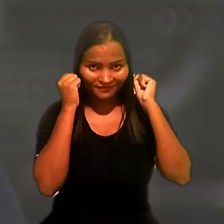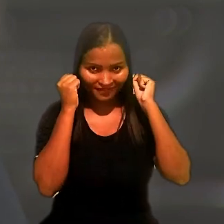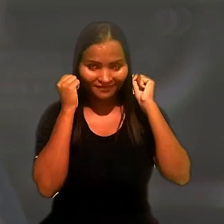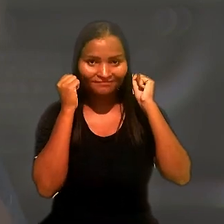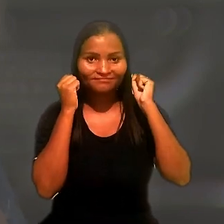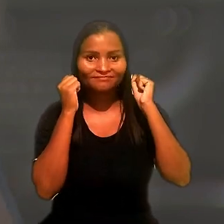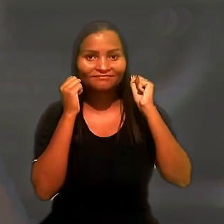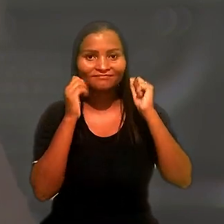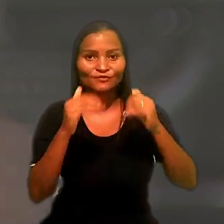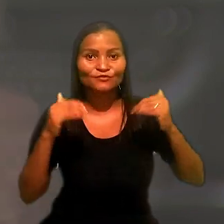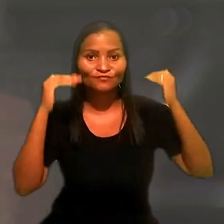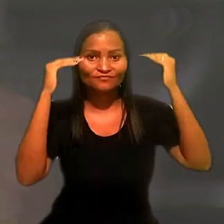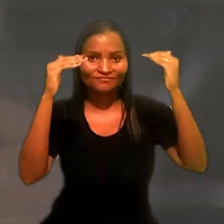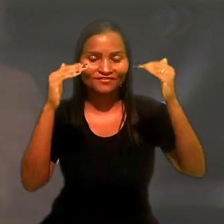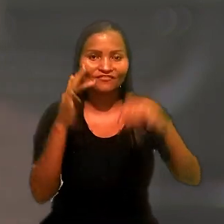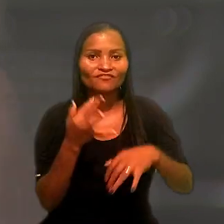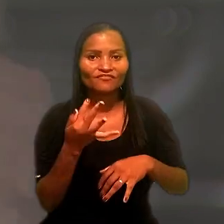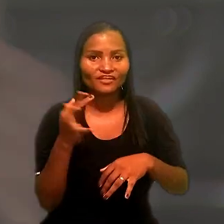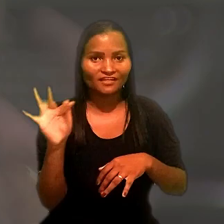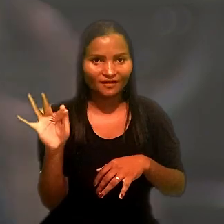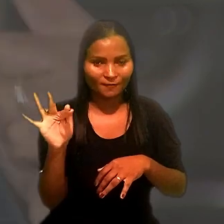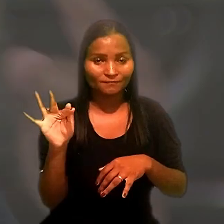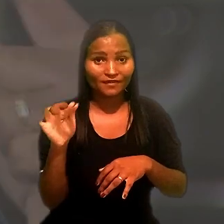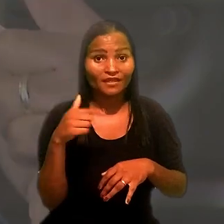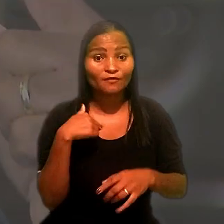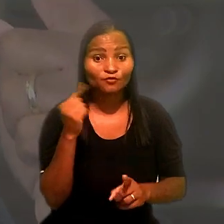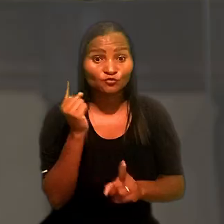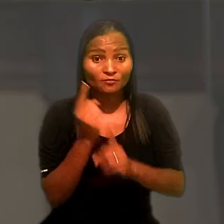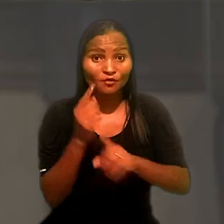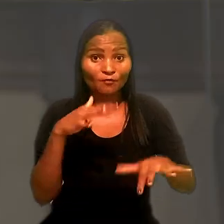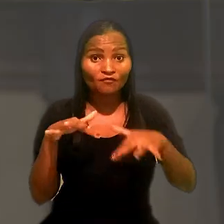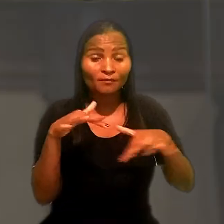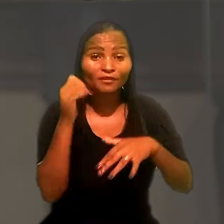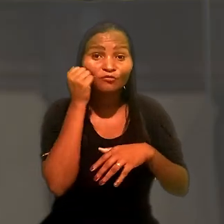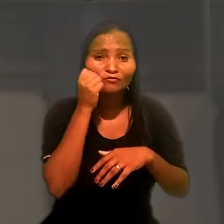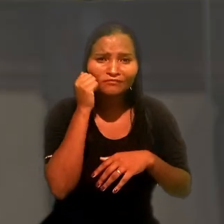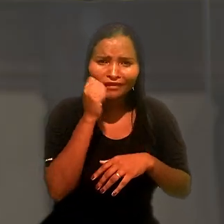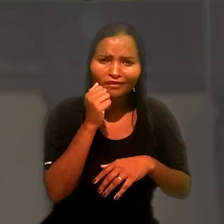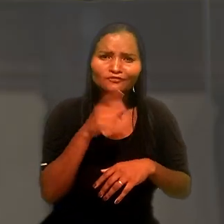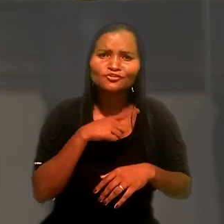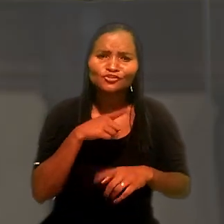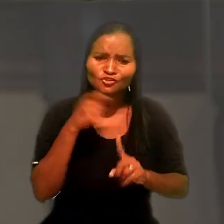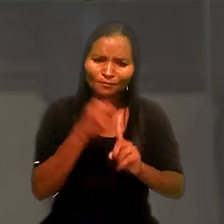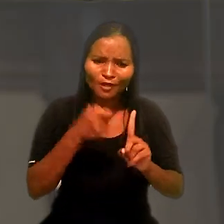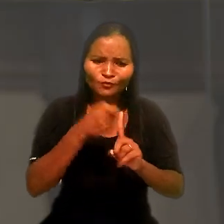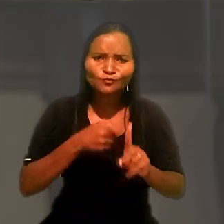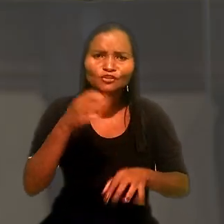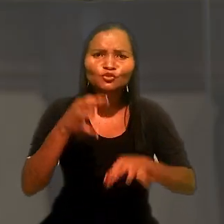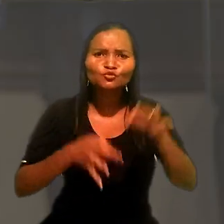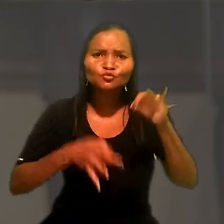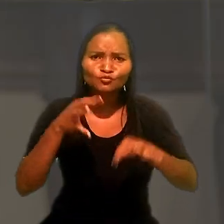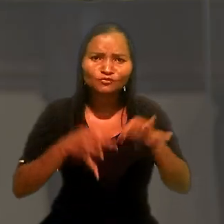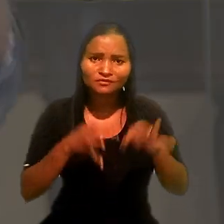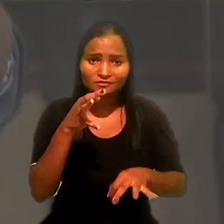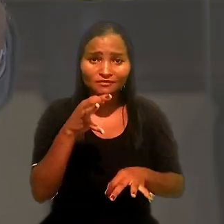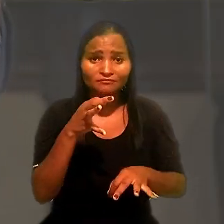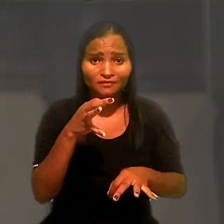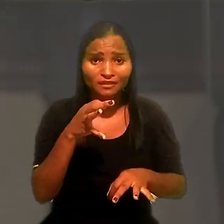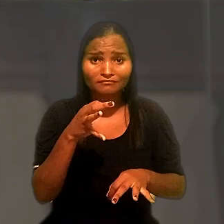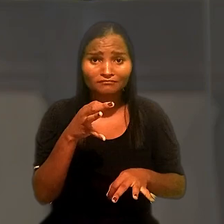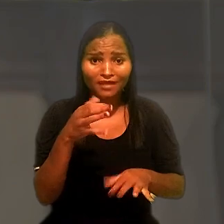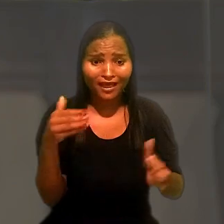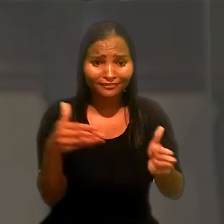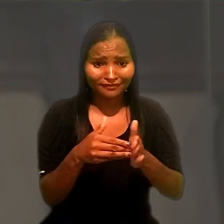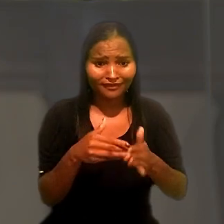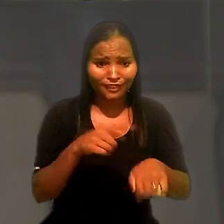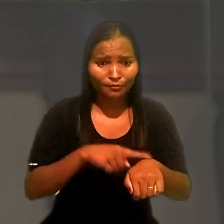que o movimento negro tinha uma causa justa, pelo qual eu, a partir daquele momento, eu não tinha nenhuma